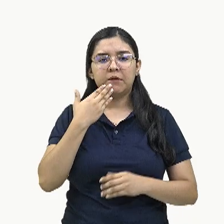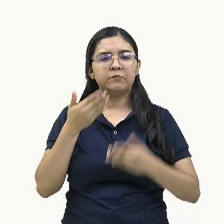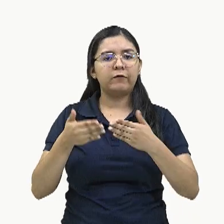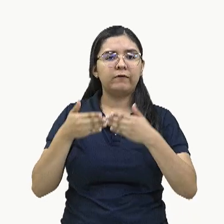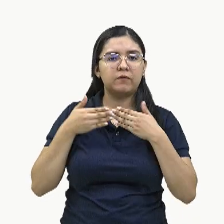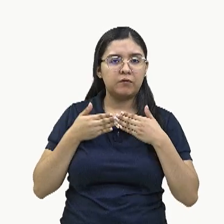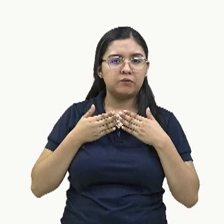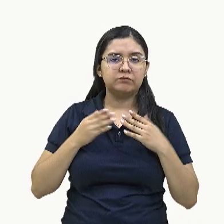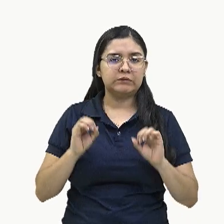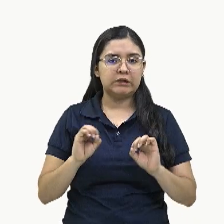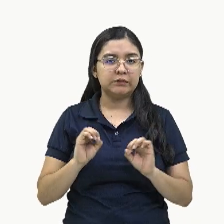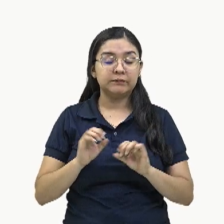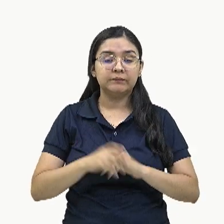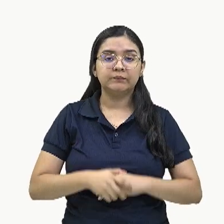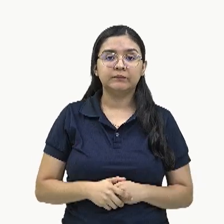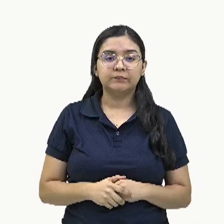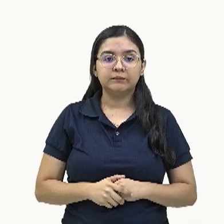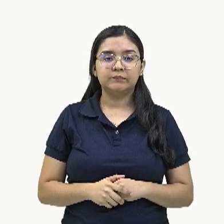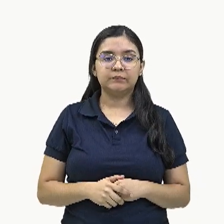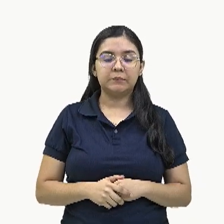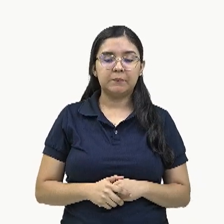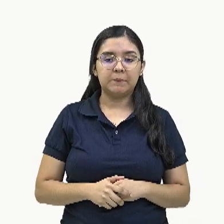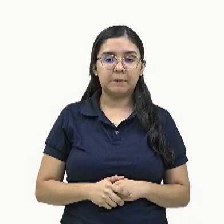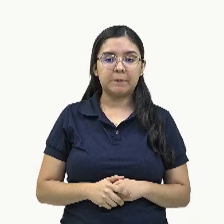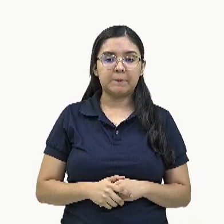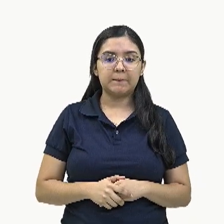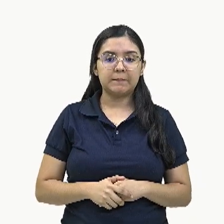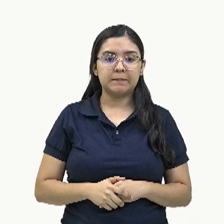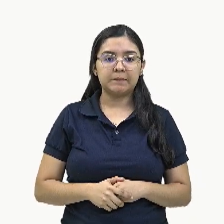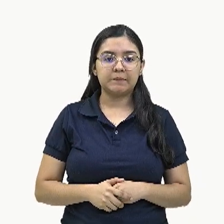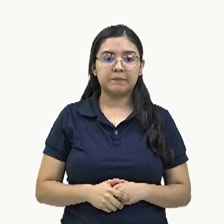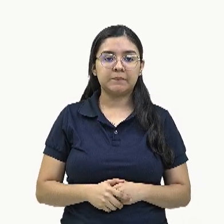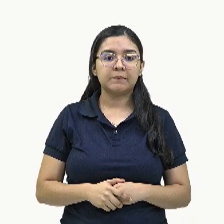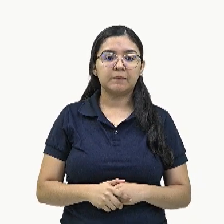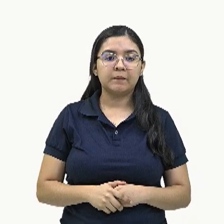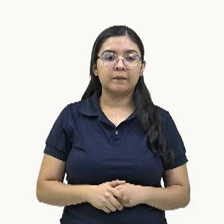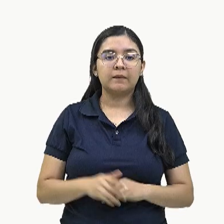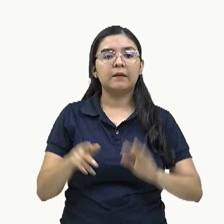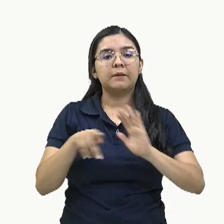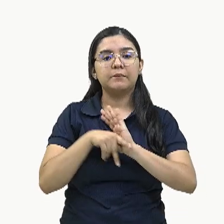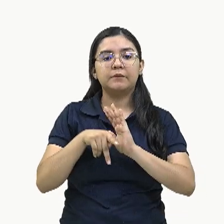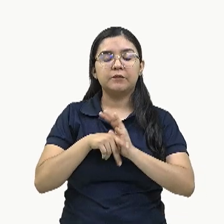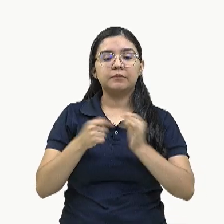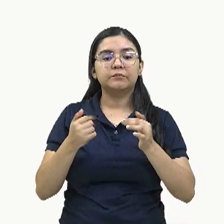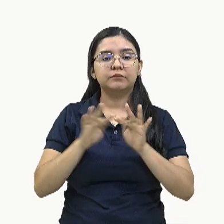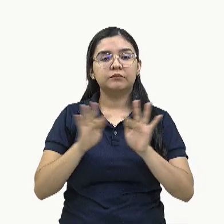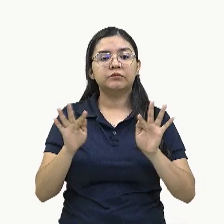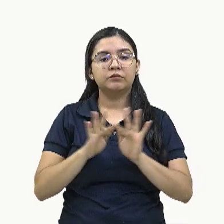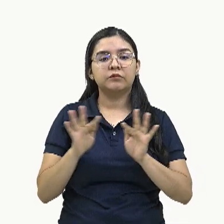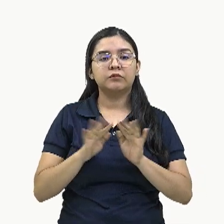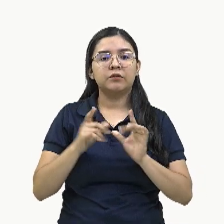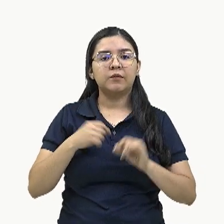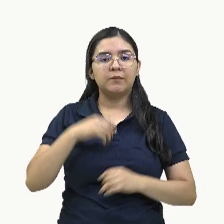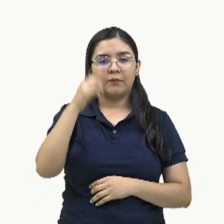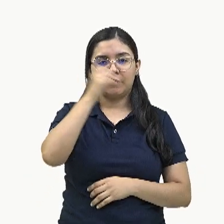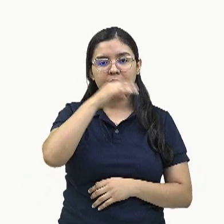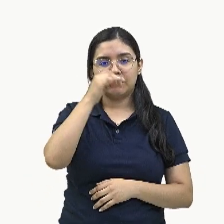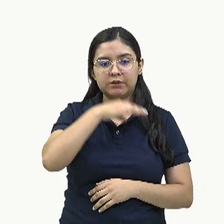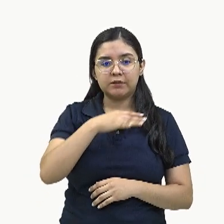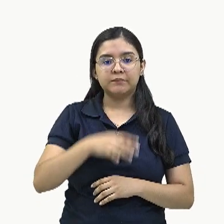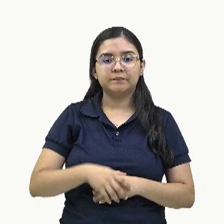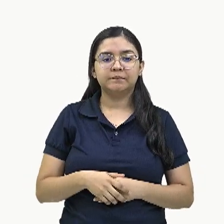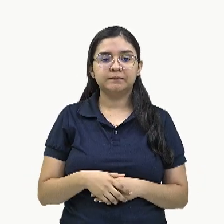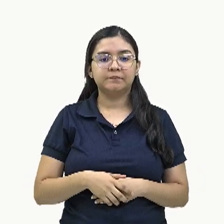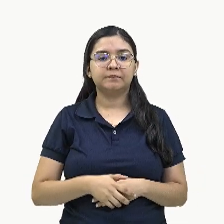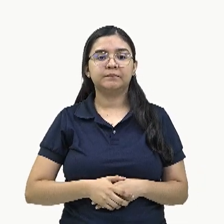né? Ok? Então, give my jacket também veio de uma forma já bem direta,